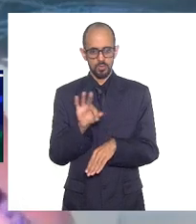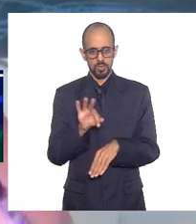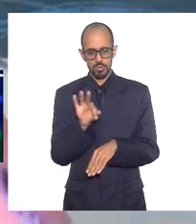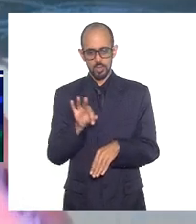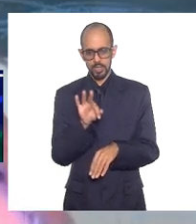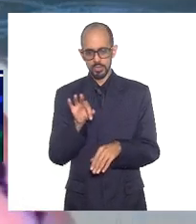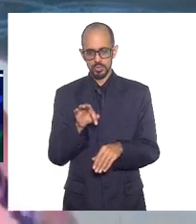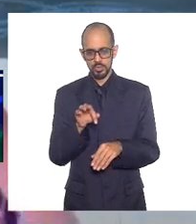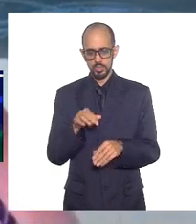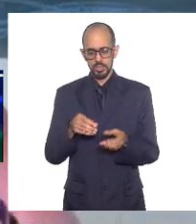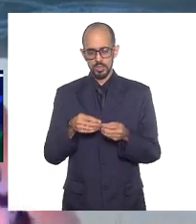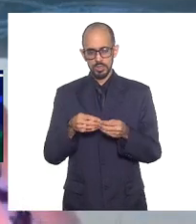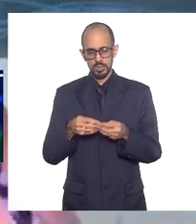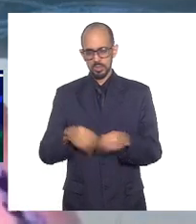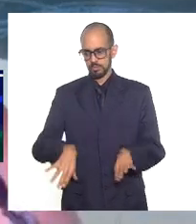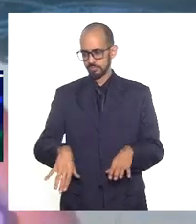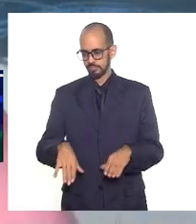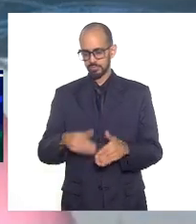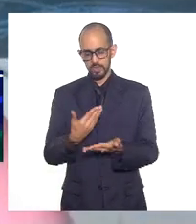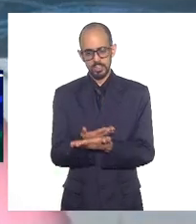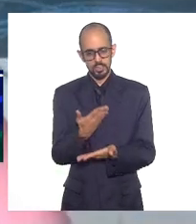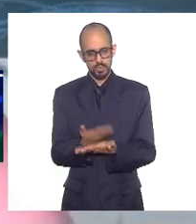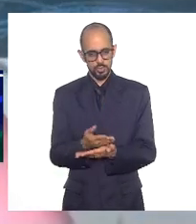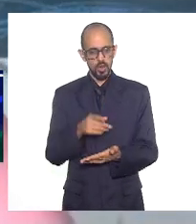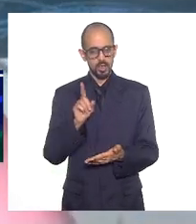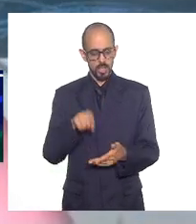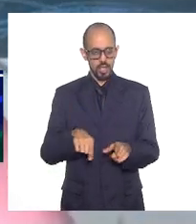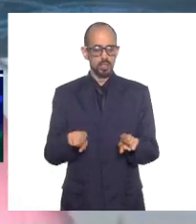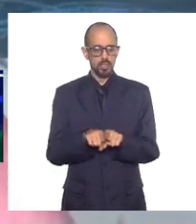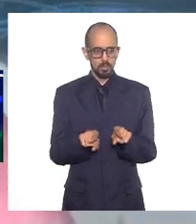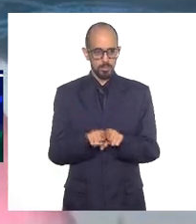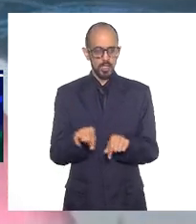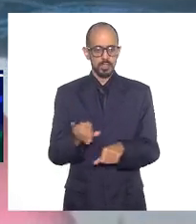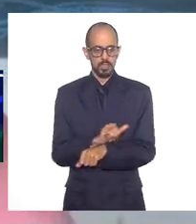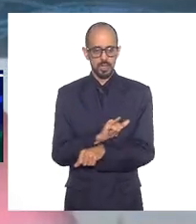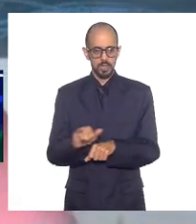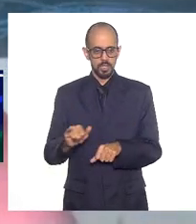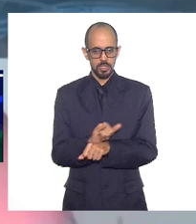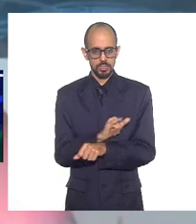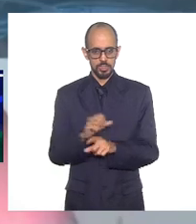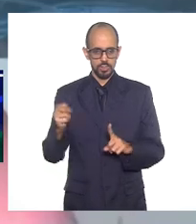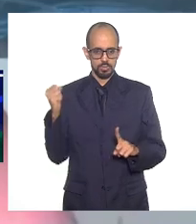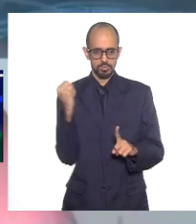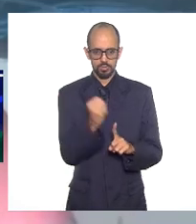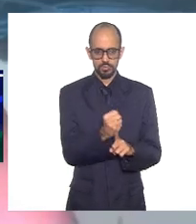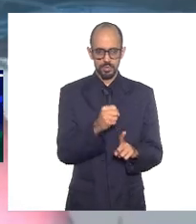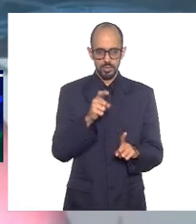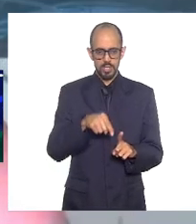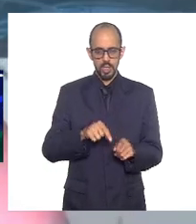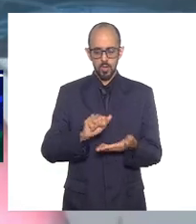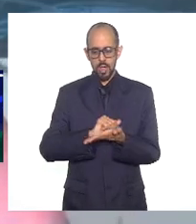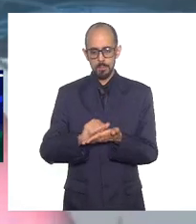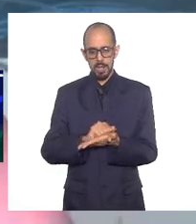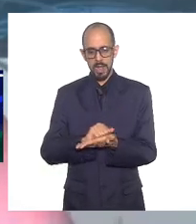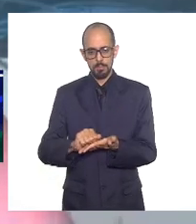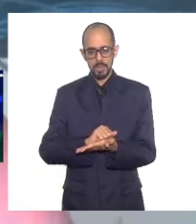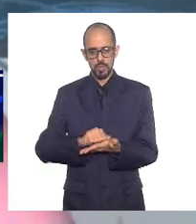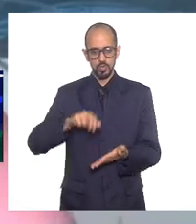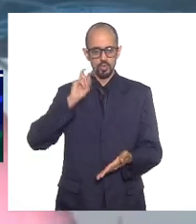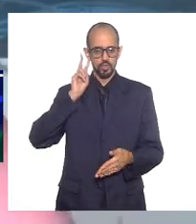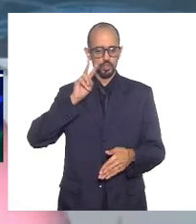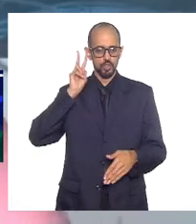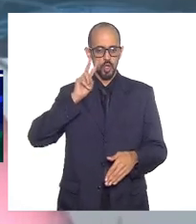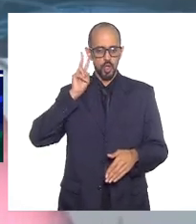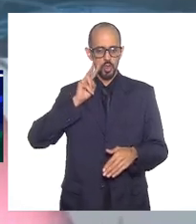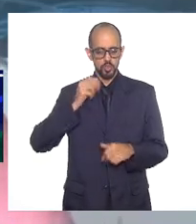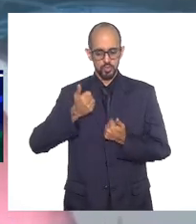precarização das escolas, tudo isso são braços do genocídio. O genocídio é o apagamento histórico da contribuição de